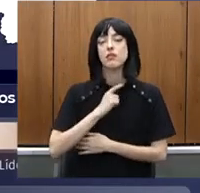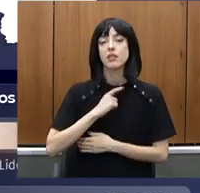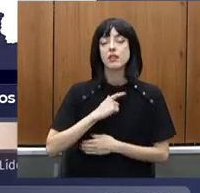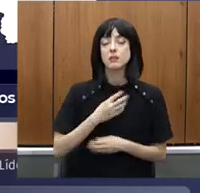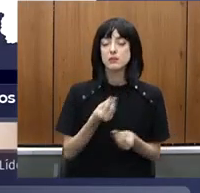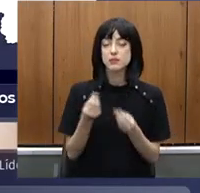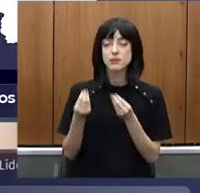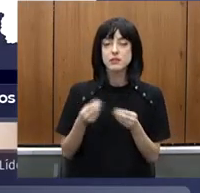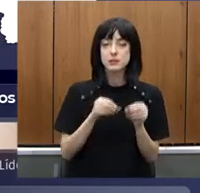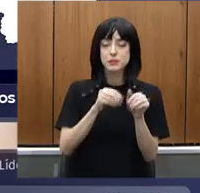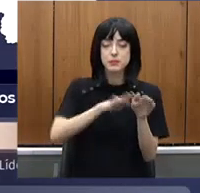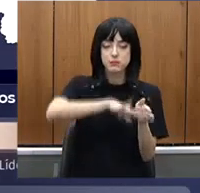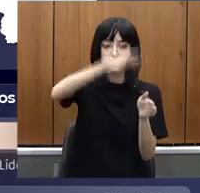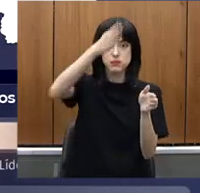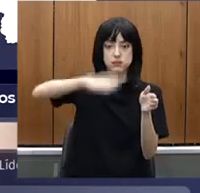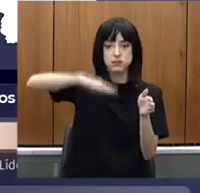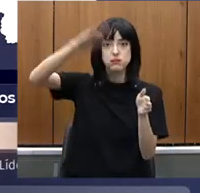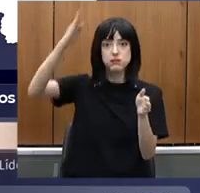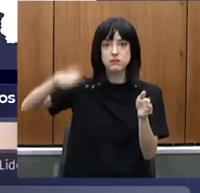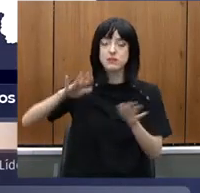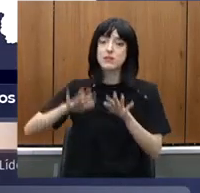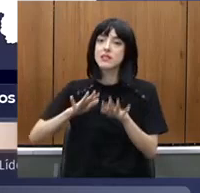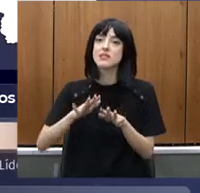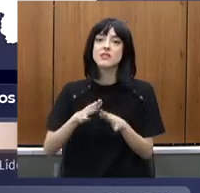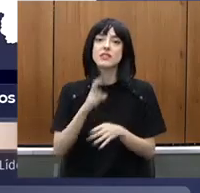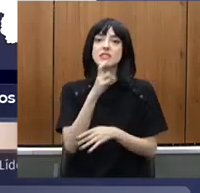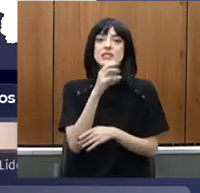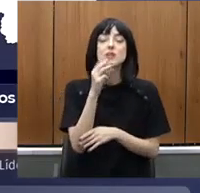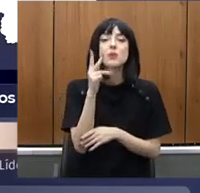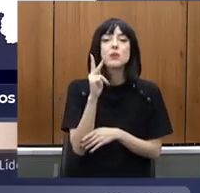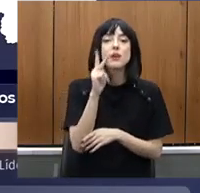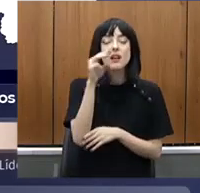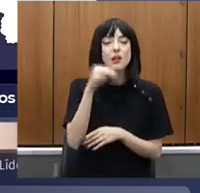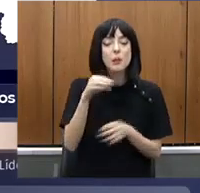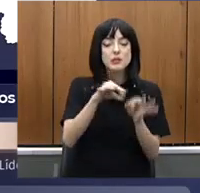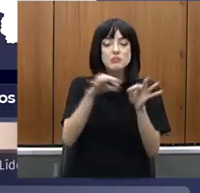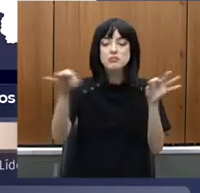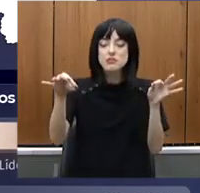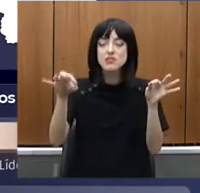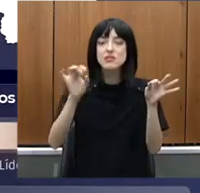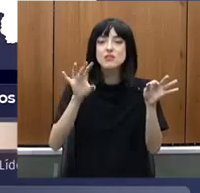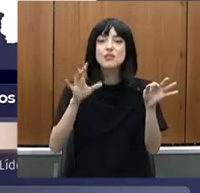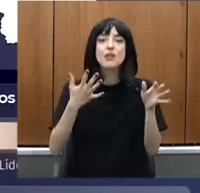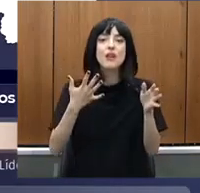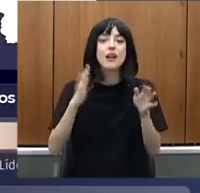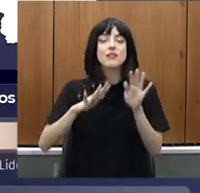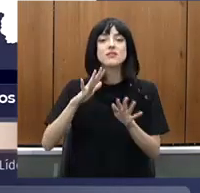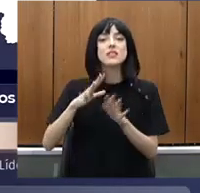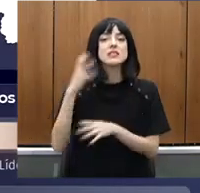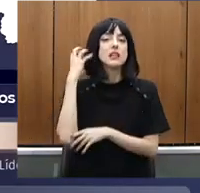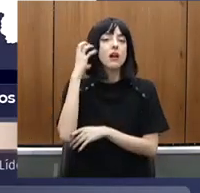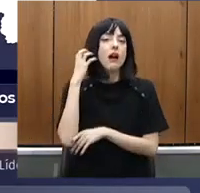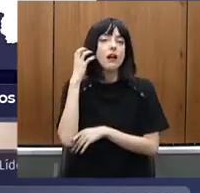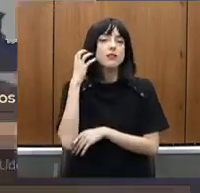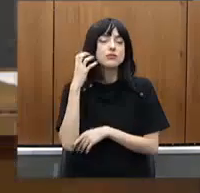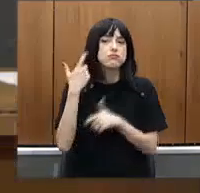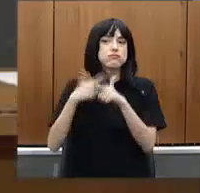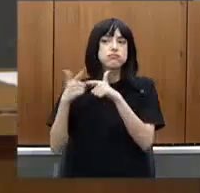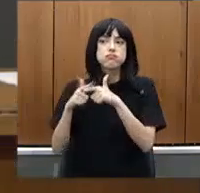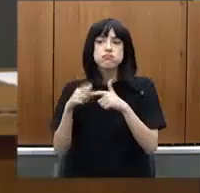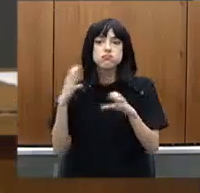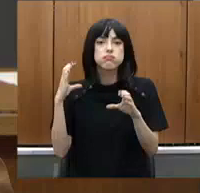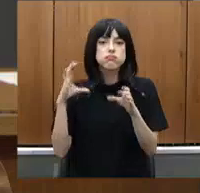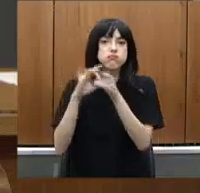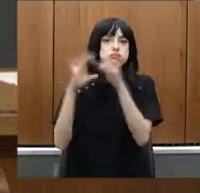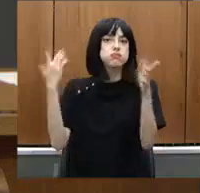né Às vezes o polícia saia ali da 5 km que sai do destacamento dele ele já não fala mais ainda não consegue o contato às vezes nem um celular também não